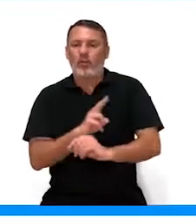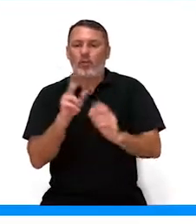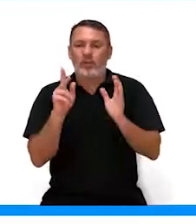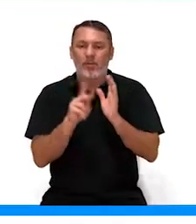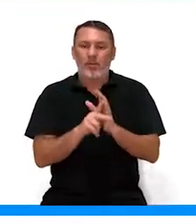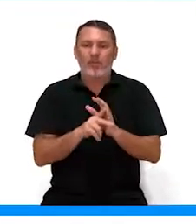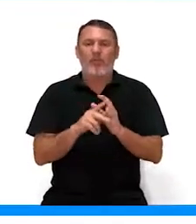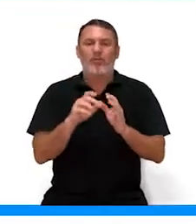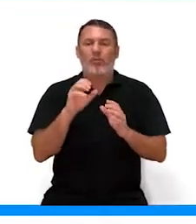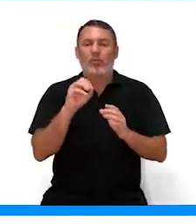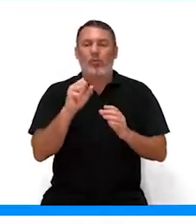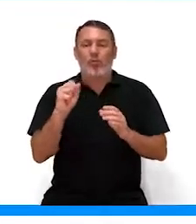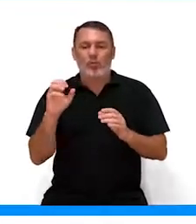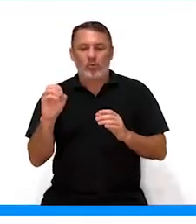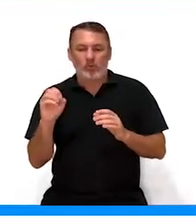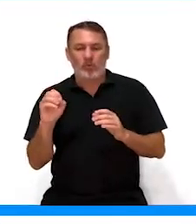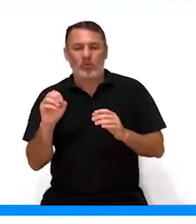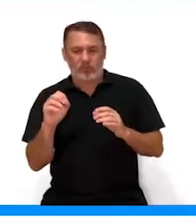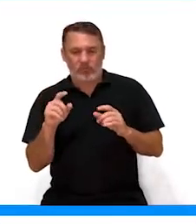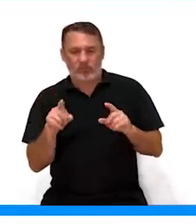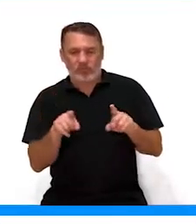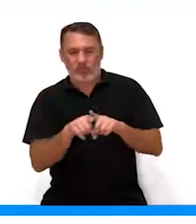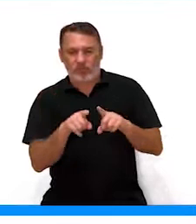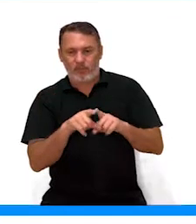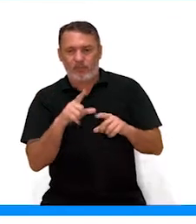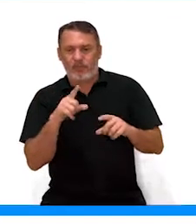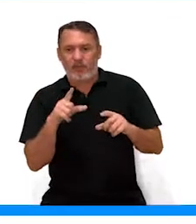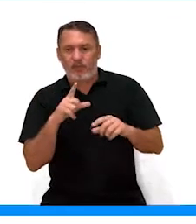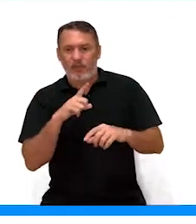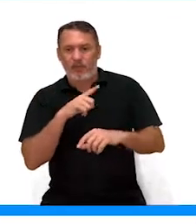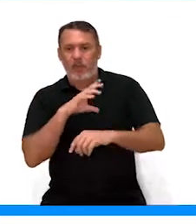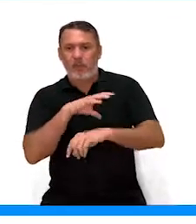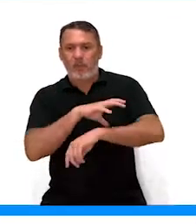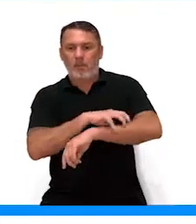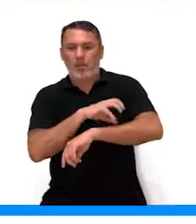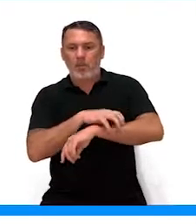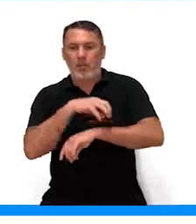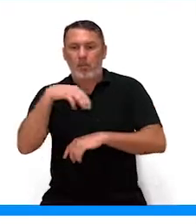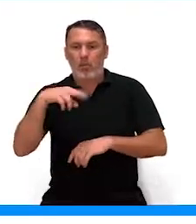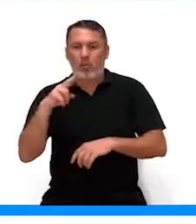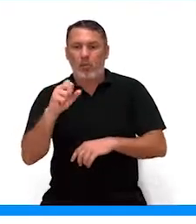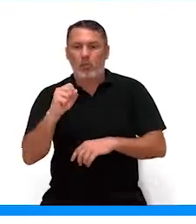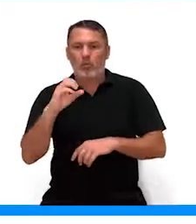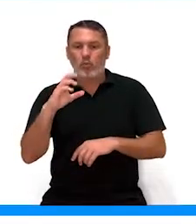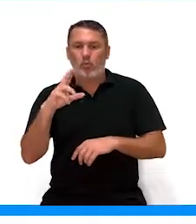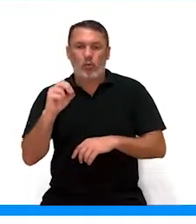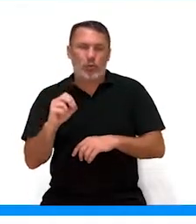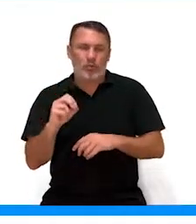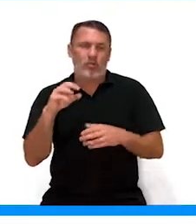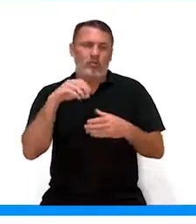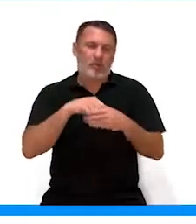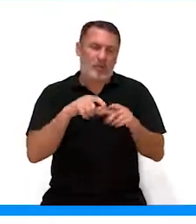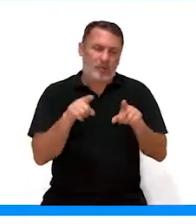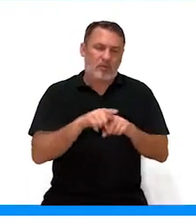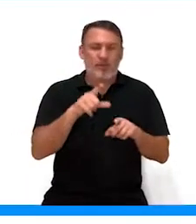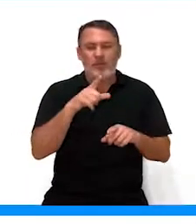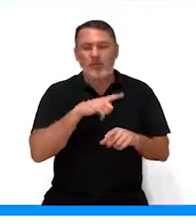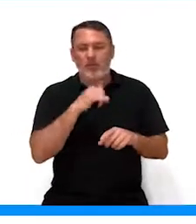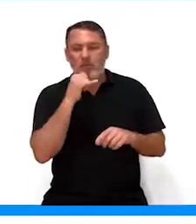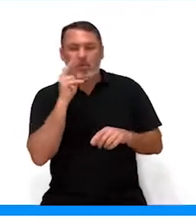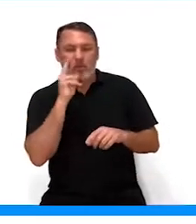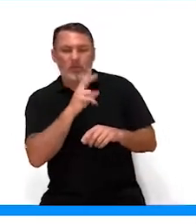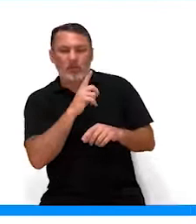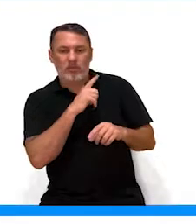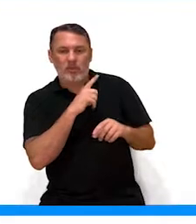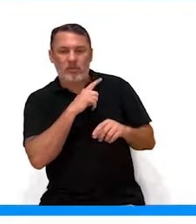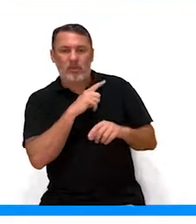ossos da perna. Tem o fêmur, né, na coxa. Tem os músculos mostrando aí pra gente, também tem tecido